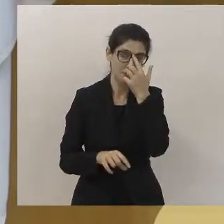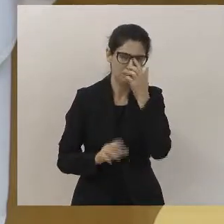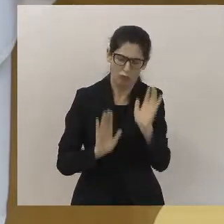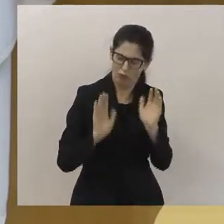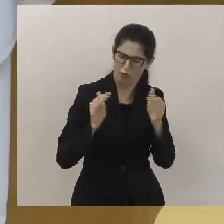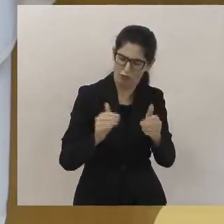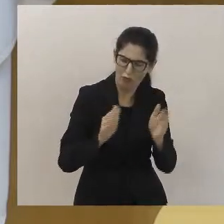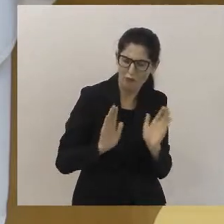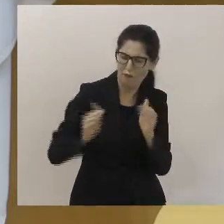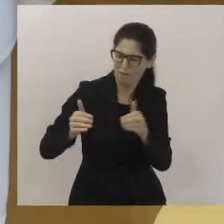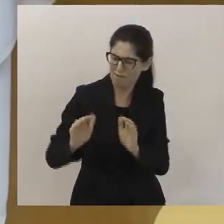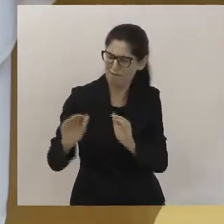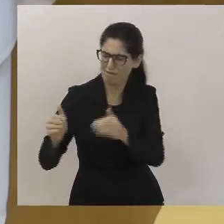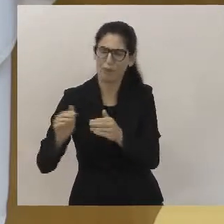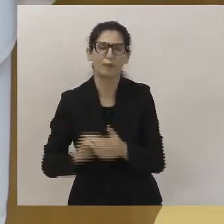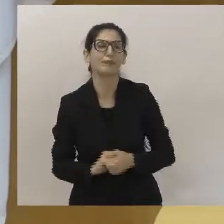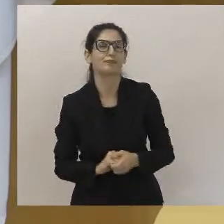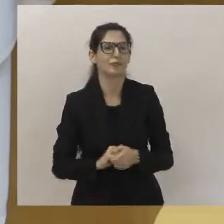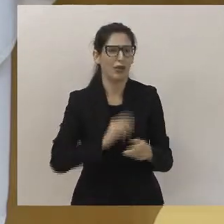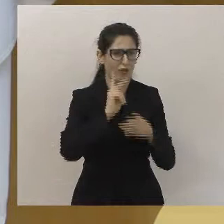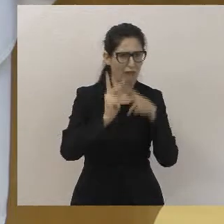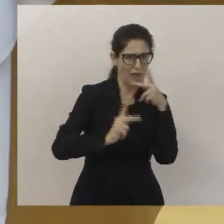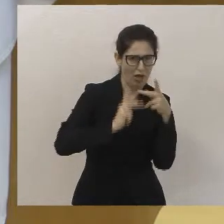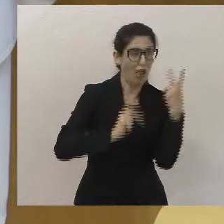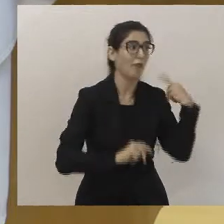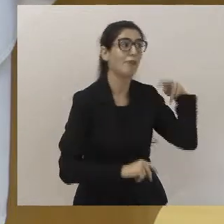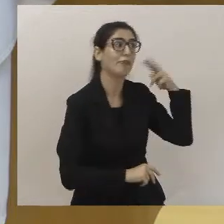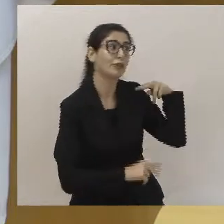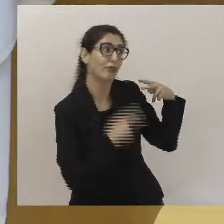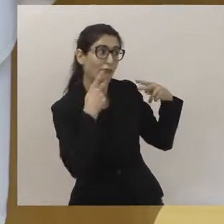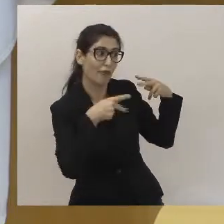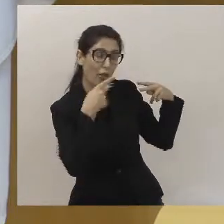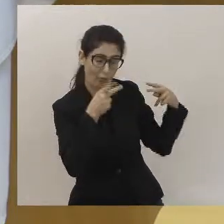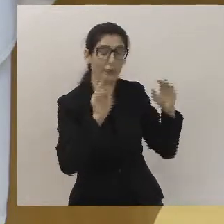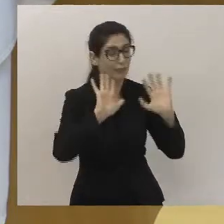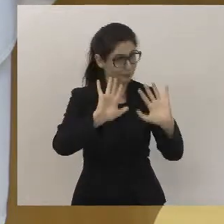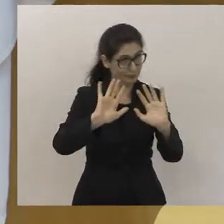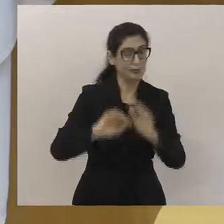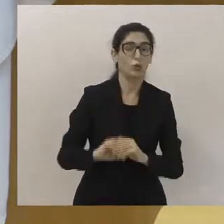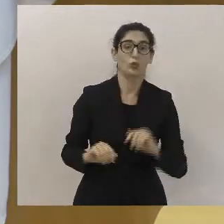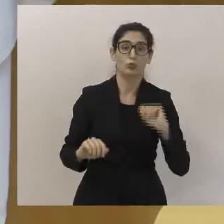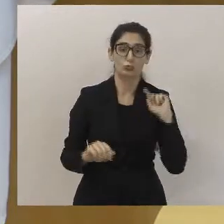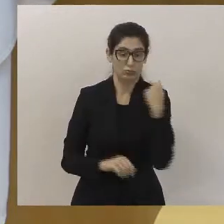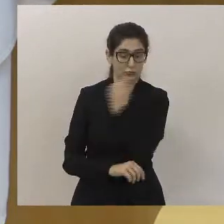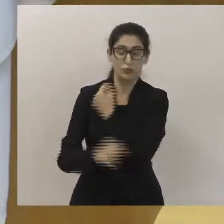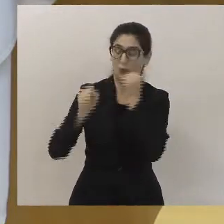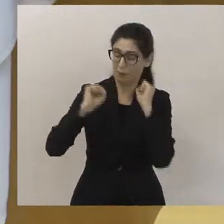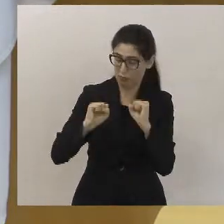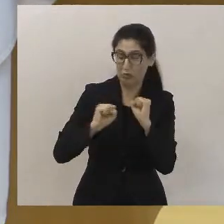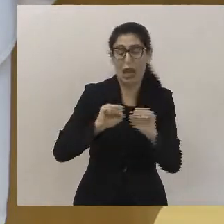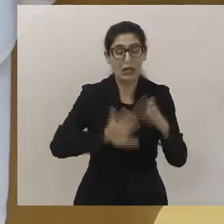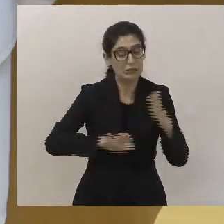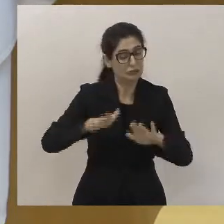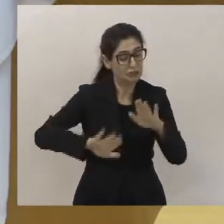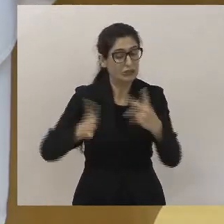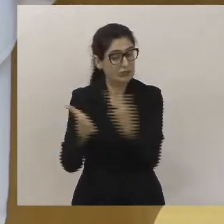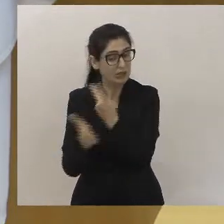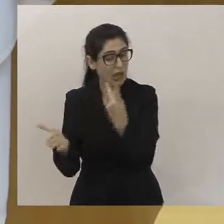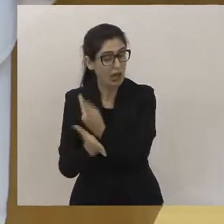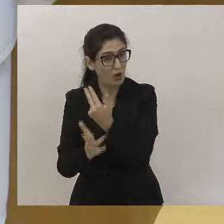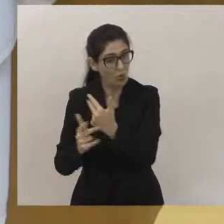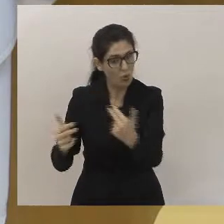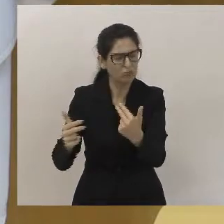dizer o seguinte eu vou rebater que a fala de alguns vereadores porque a gente pode até errar alguma coisa normal